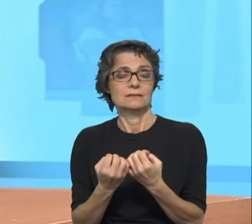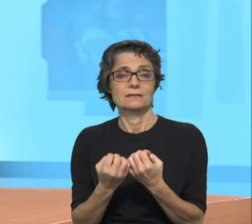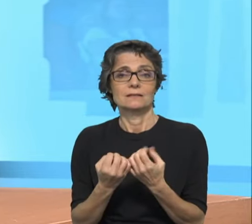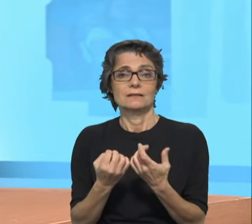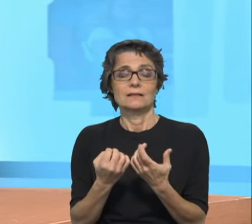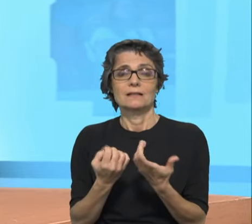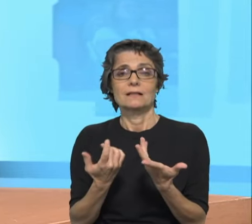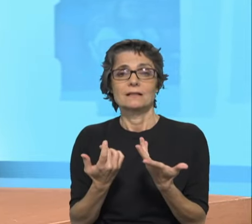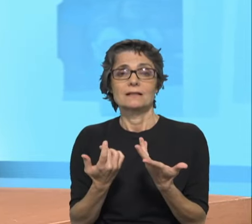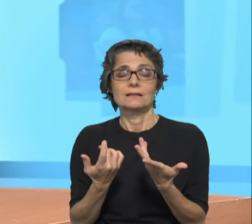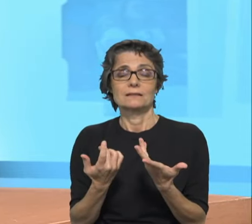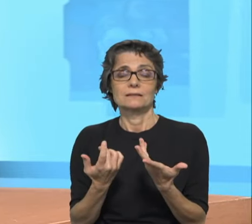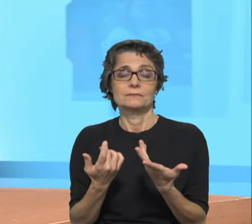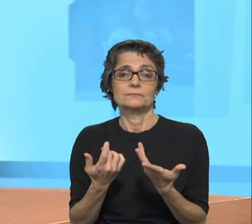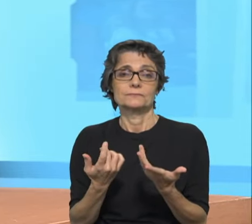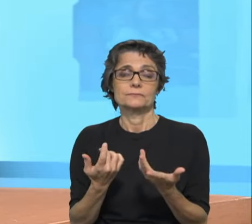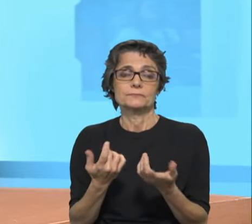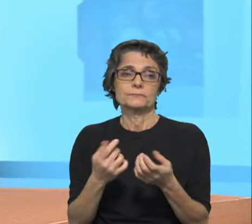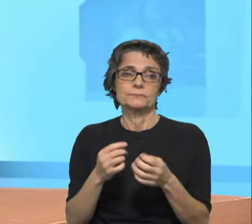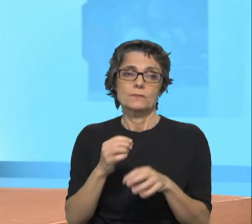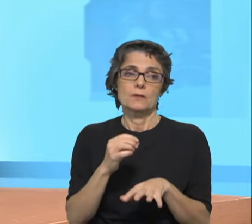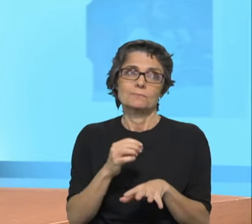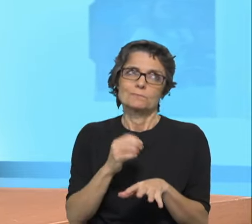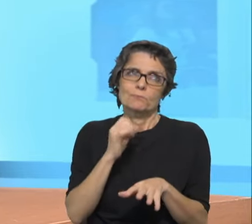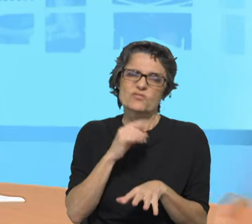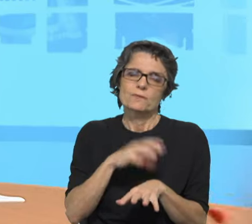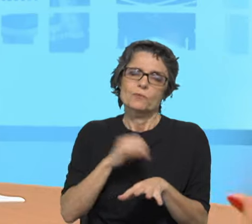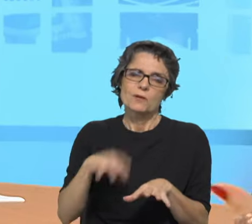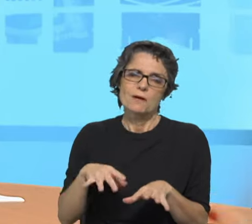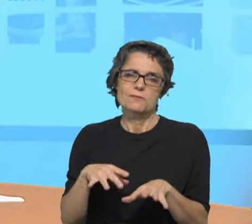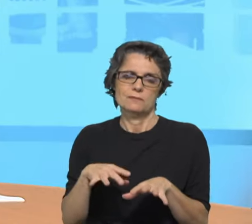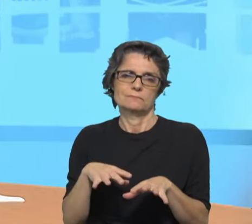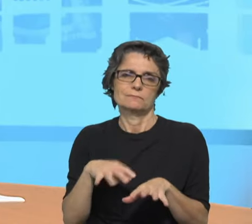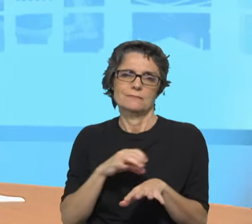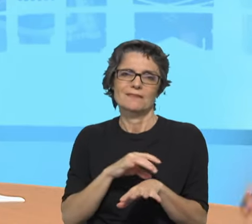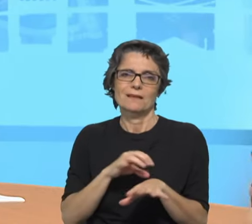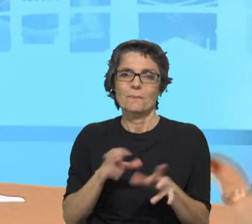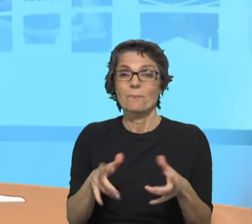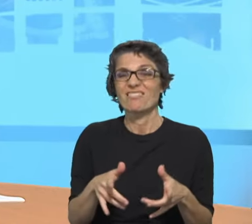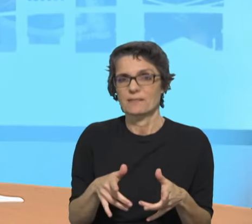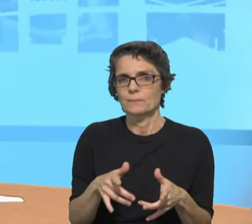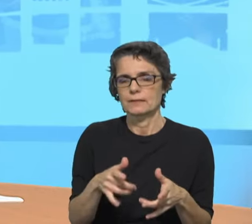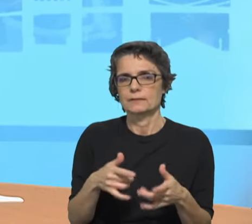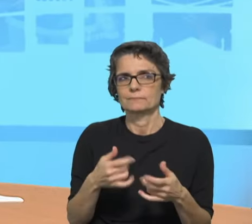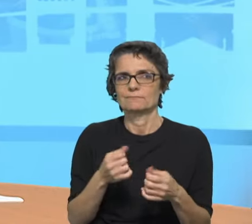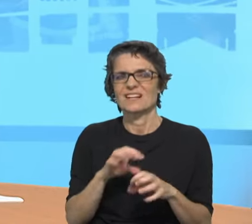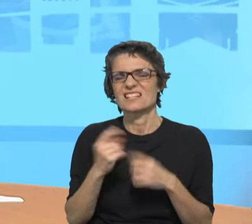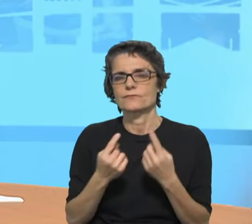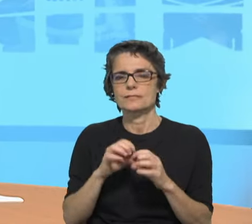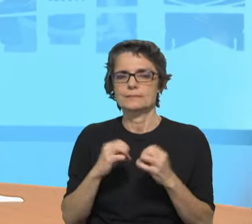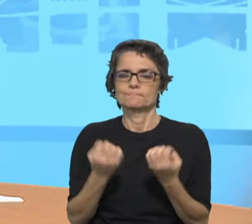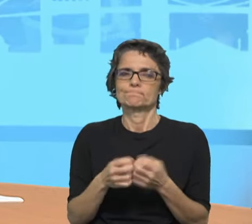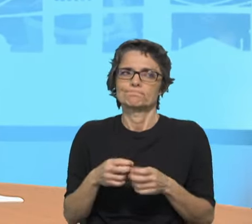ainda em virtude da pandemia, uma sociedade mais ou menos acomodada e muitas vezes